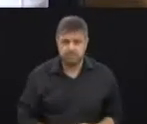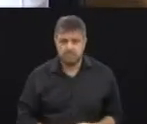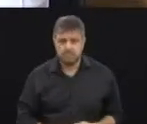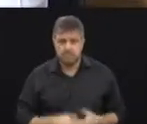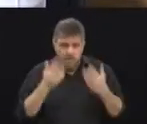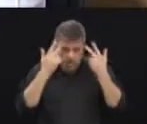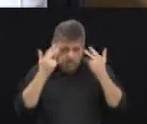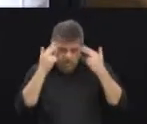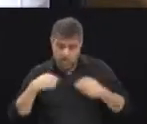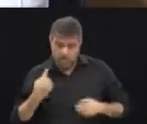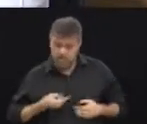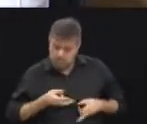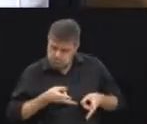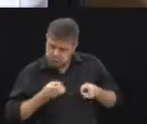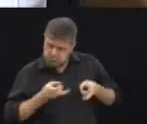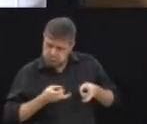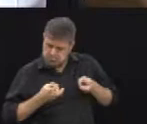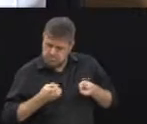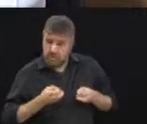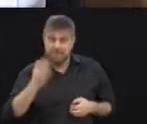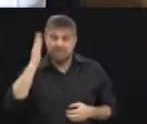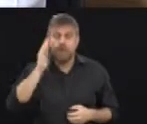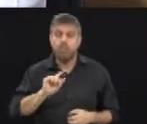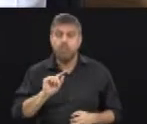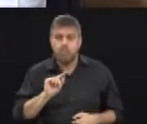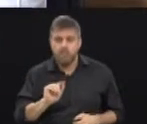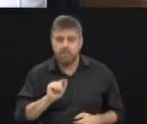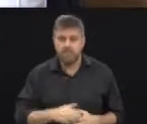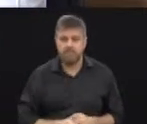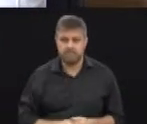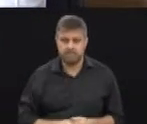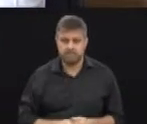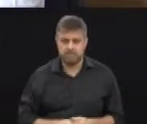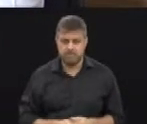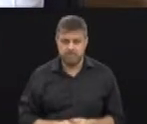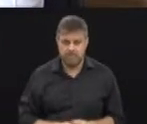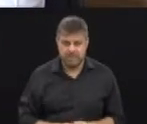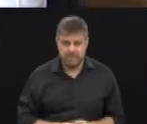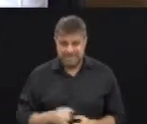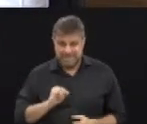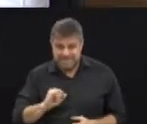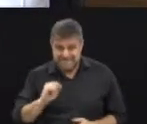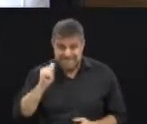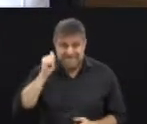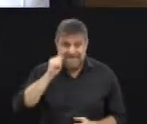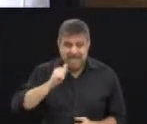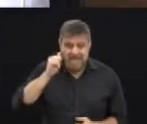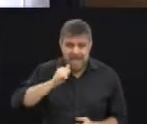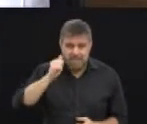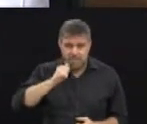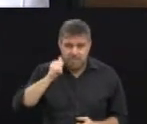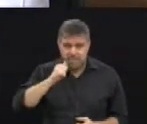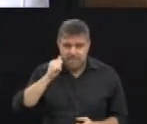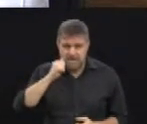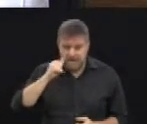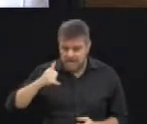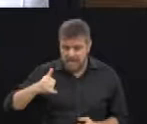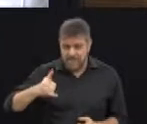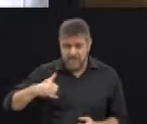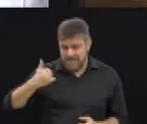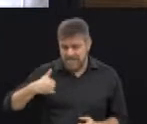única coisa que a gente normalmente pode levar em consideração é o seguinte, quanto mais cedo a